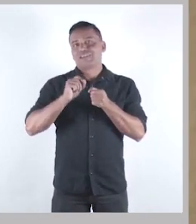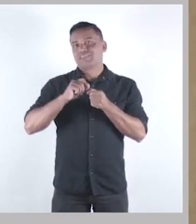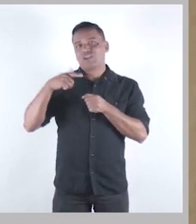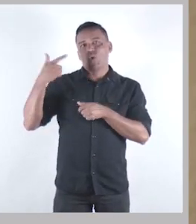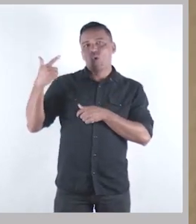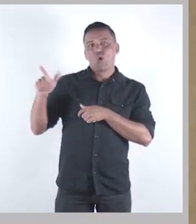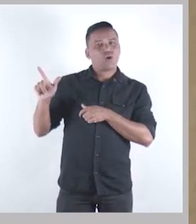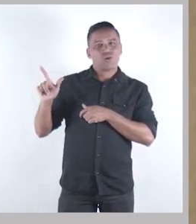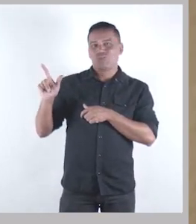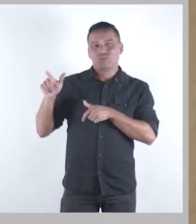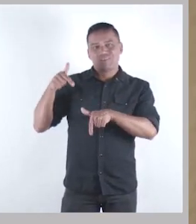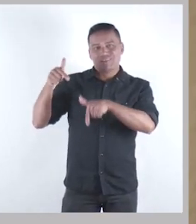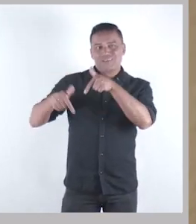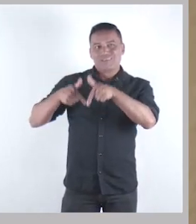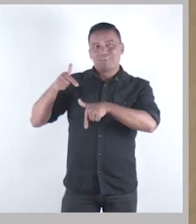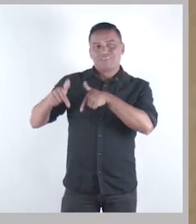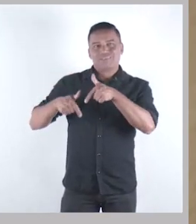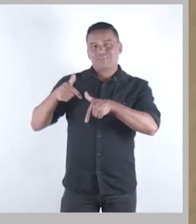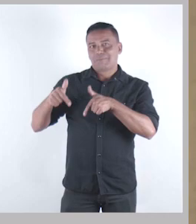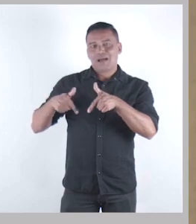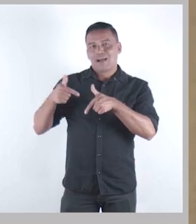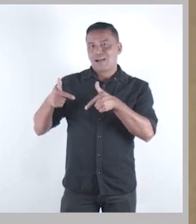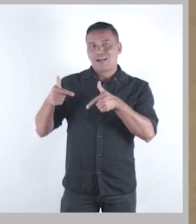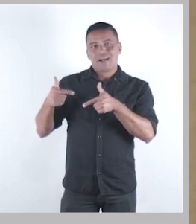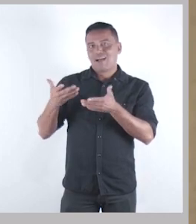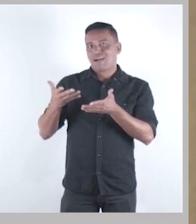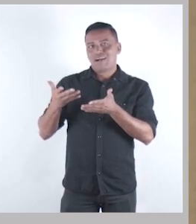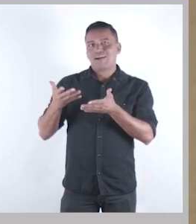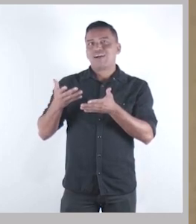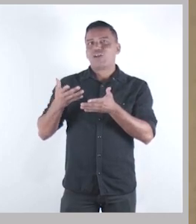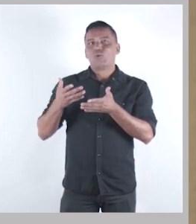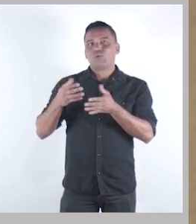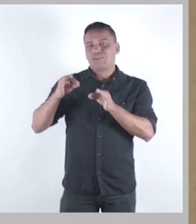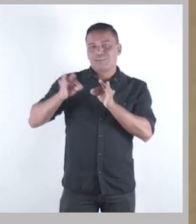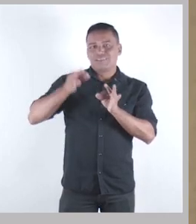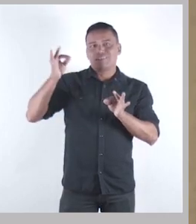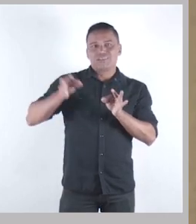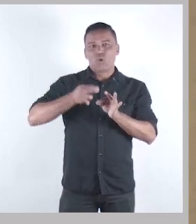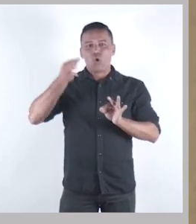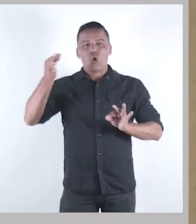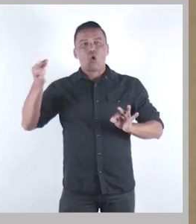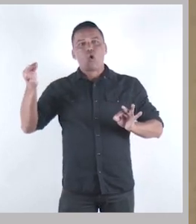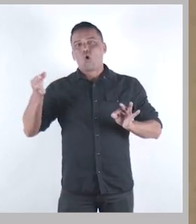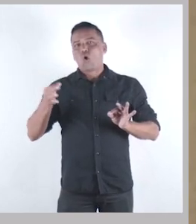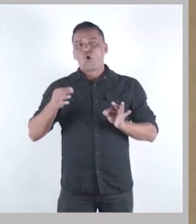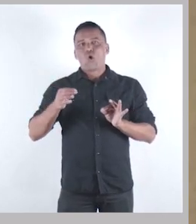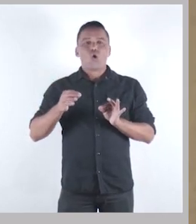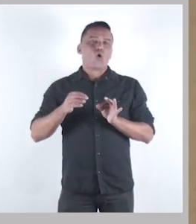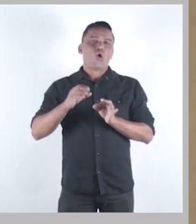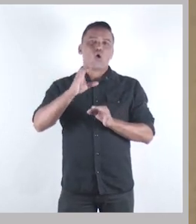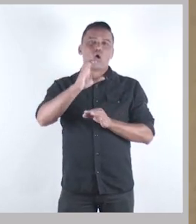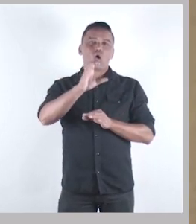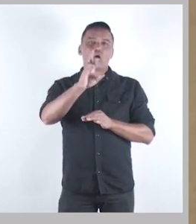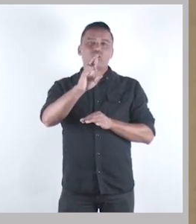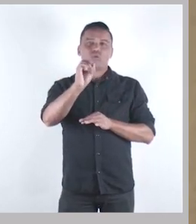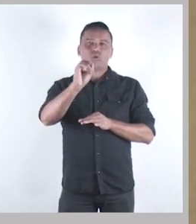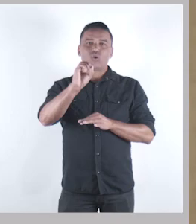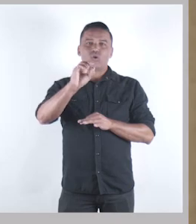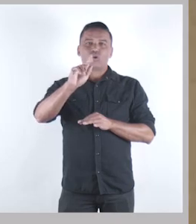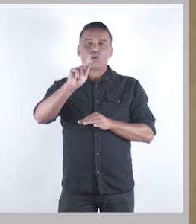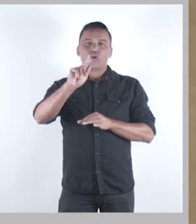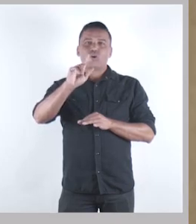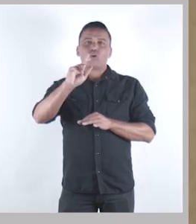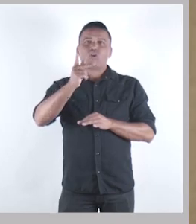domésticas. Ela tinha aprendido de professorado a fazer tricô, a fazer crochê, então ela passou-se a dedicar mais a esse tipo